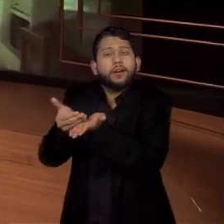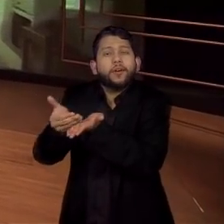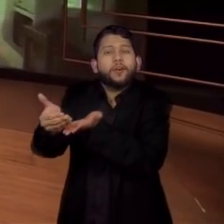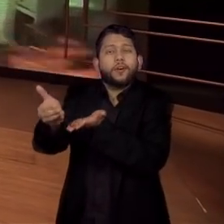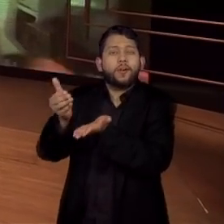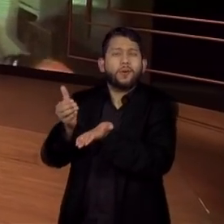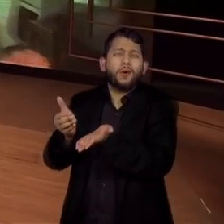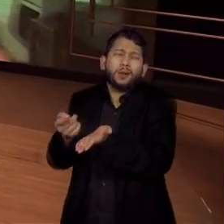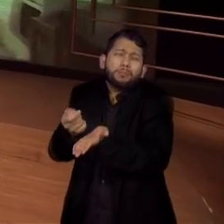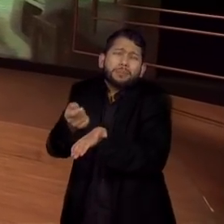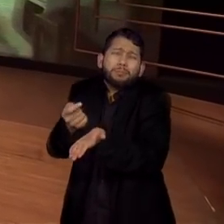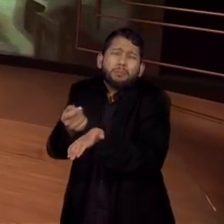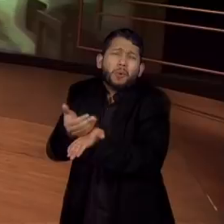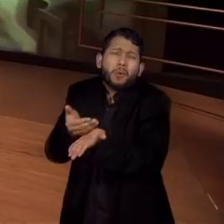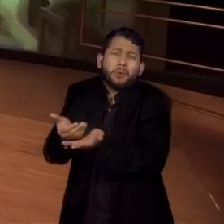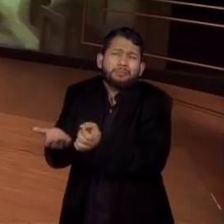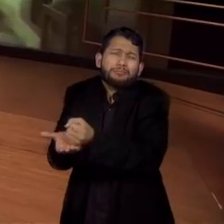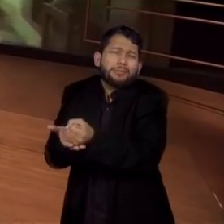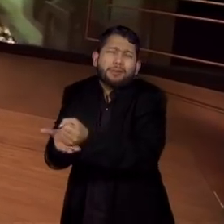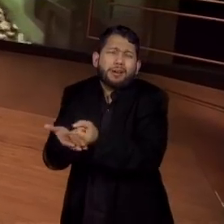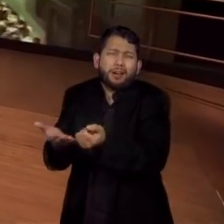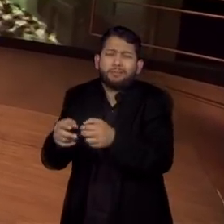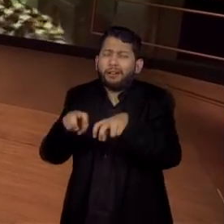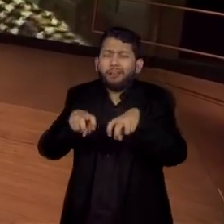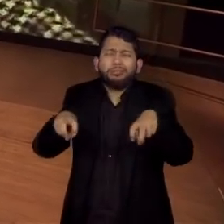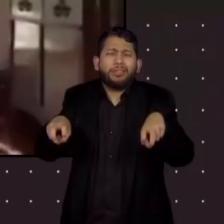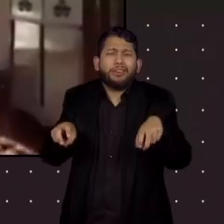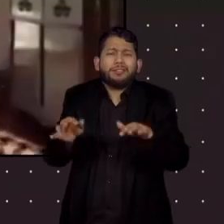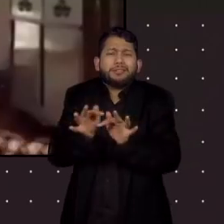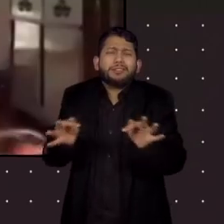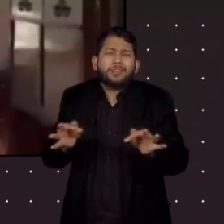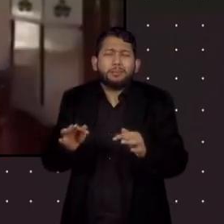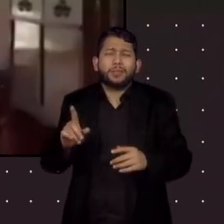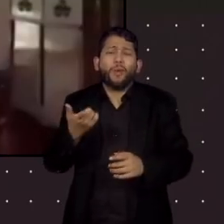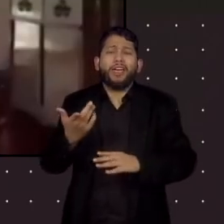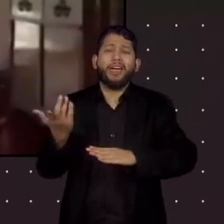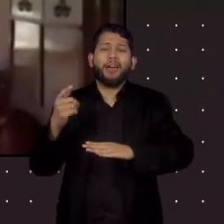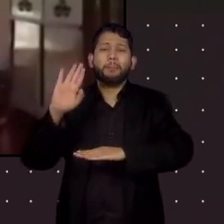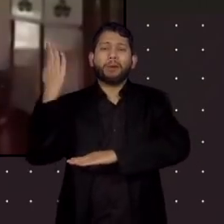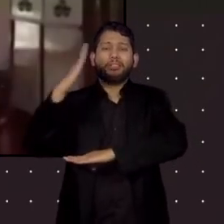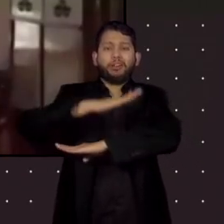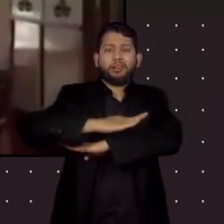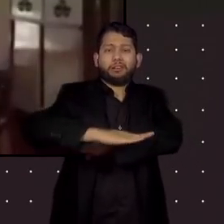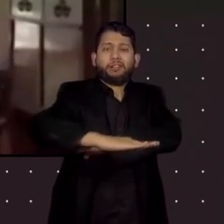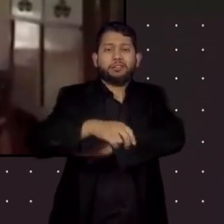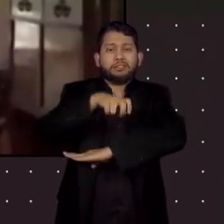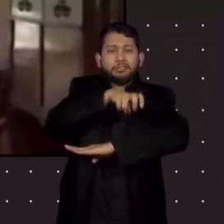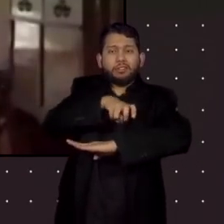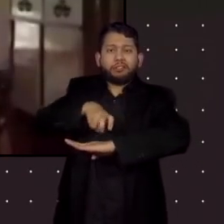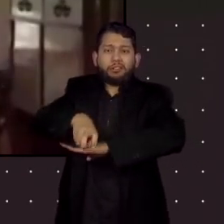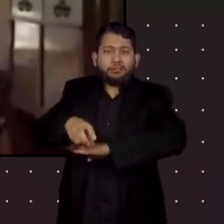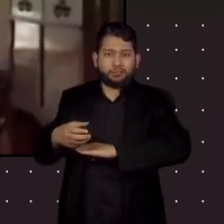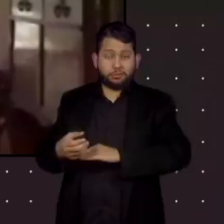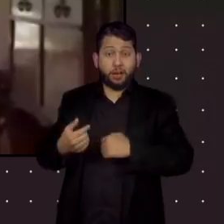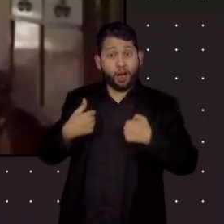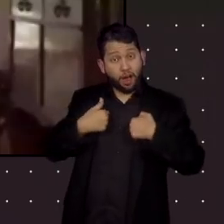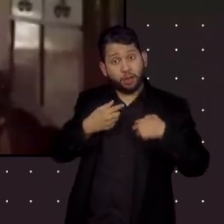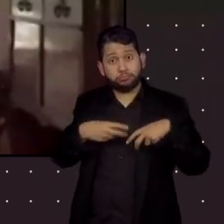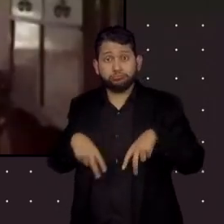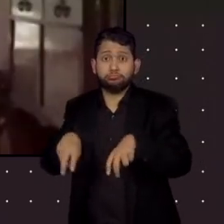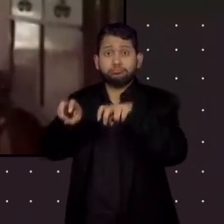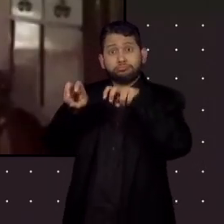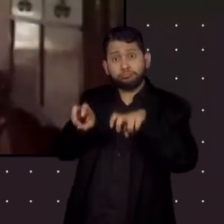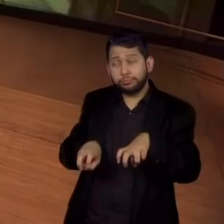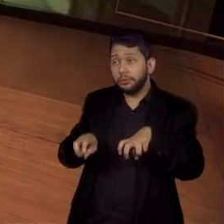era precário ainda, com as cadeiras eram todas de tábuas e tal. Eu sentei eu e minha cunhada Ruth para assistir,